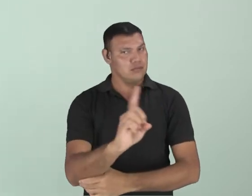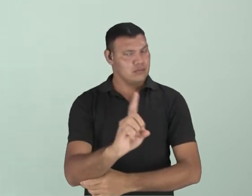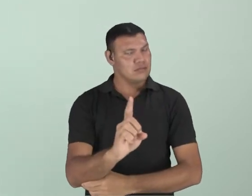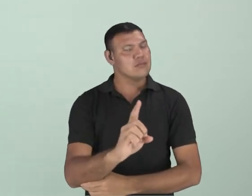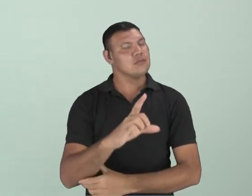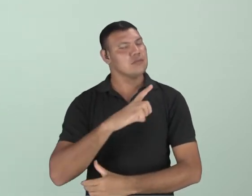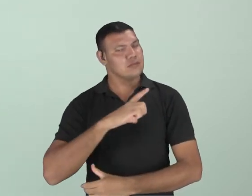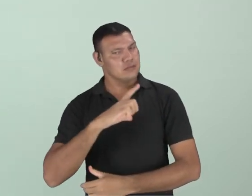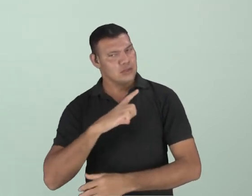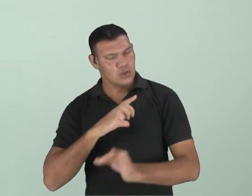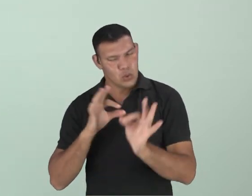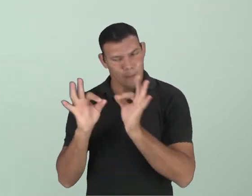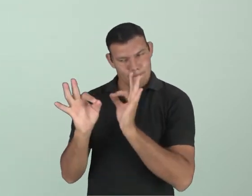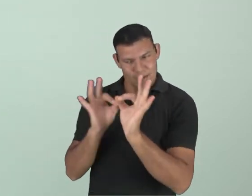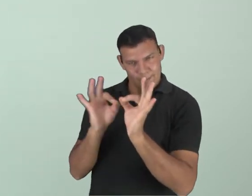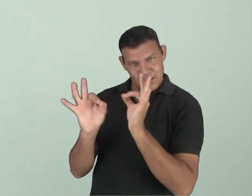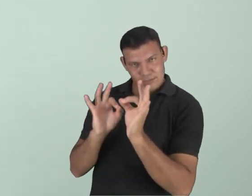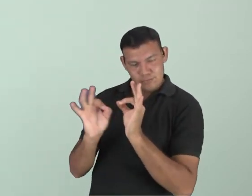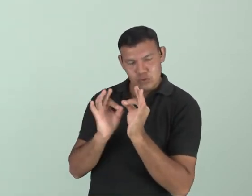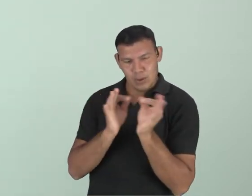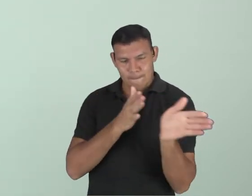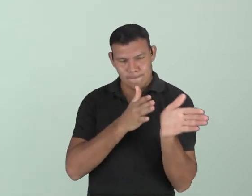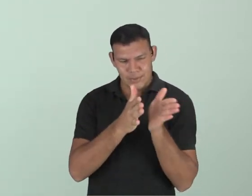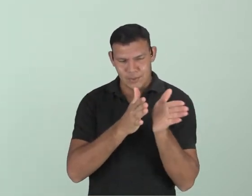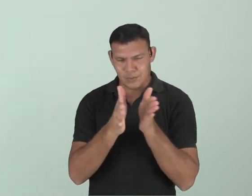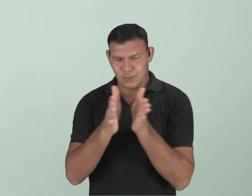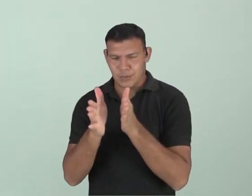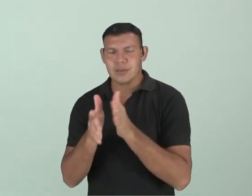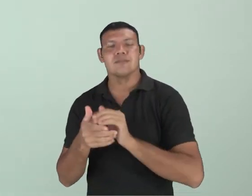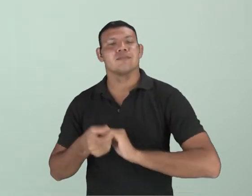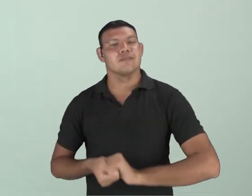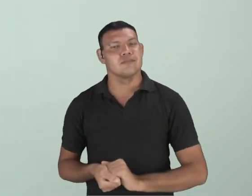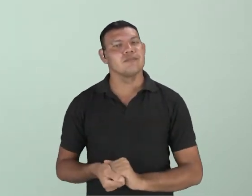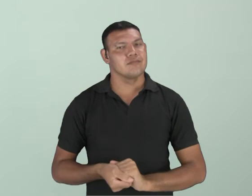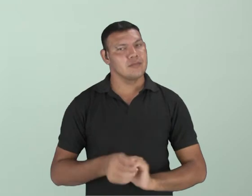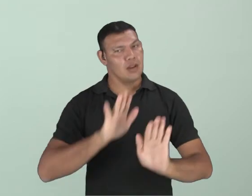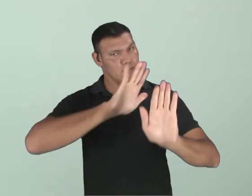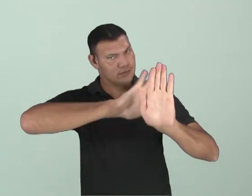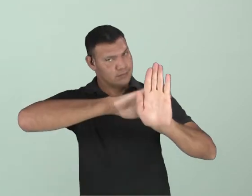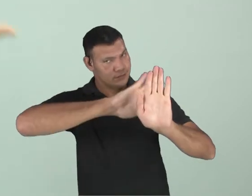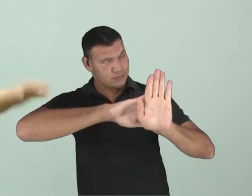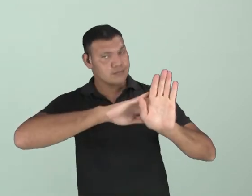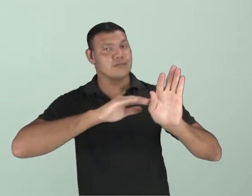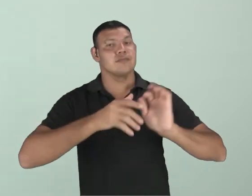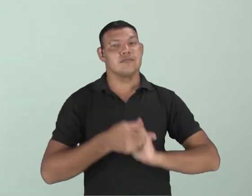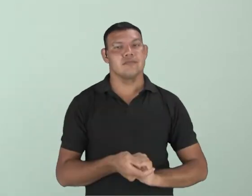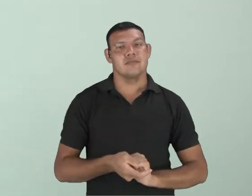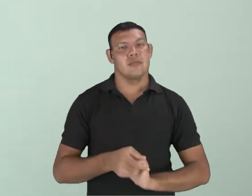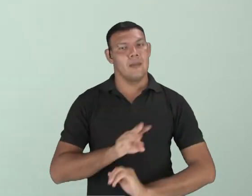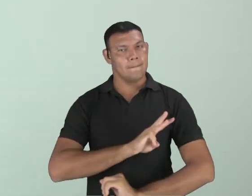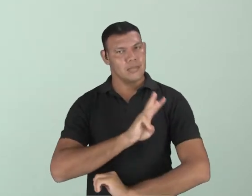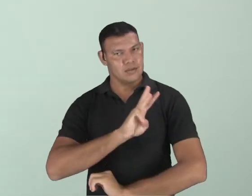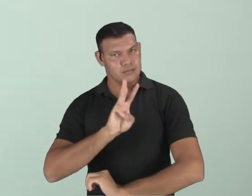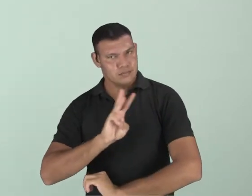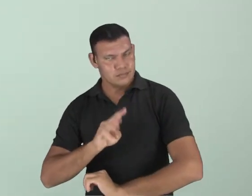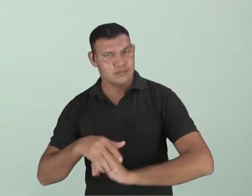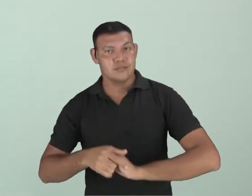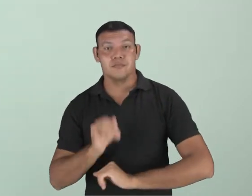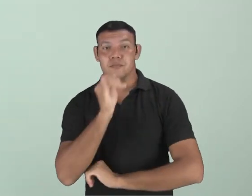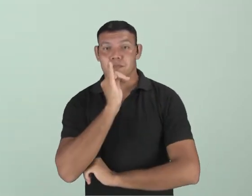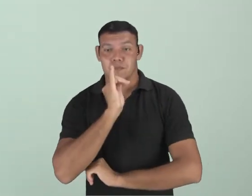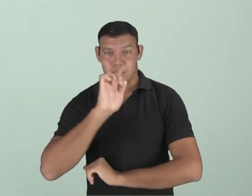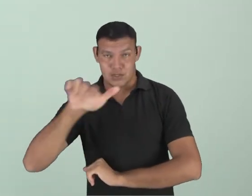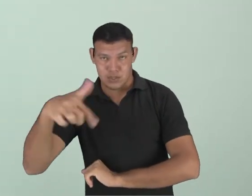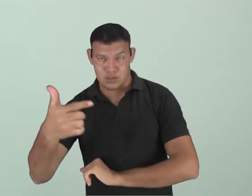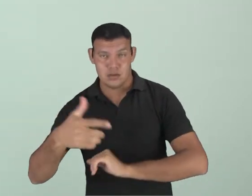Tem todo um sistema e um processo por trás desses sites. Aí outro